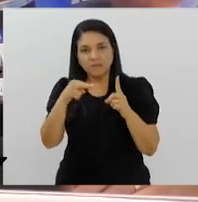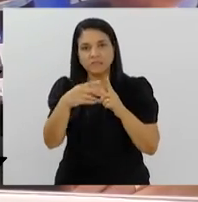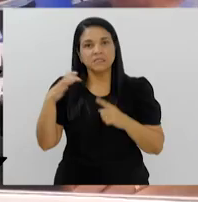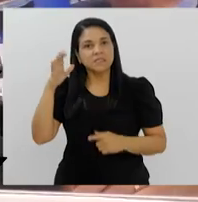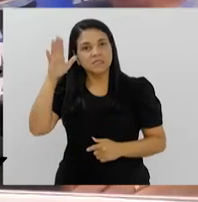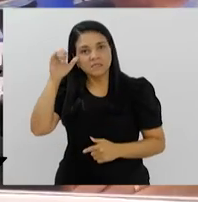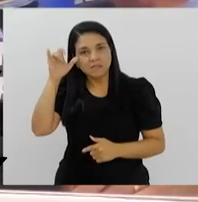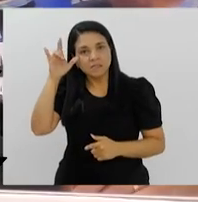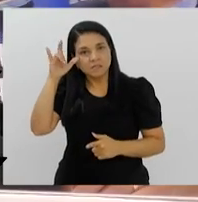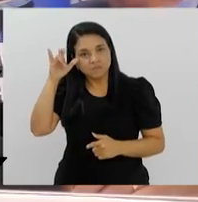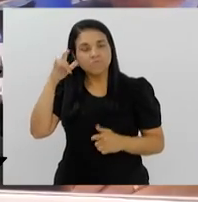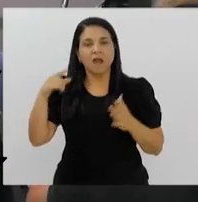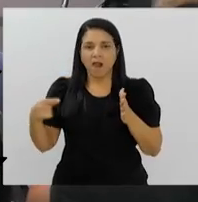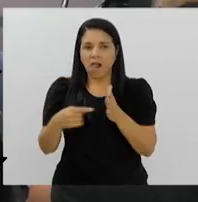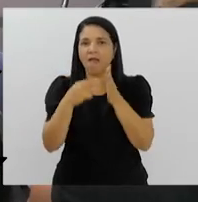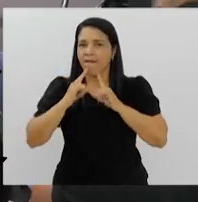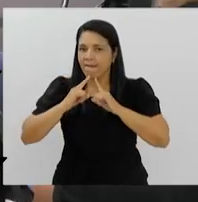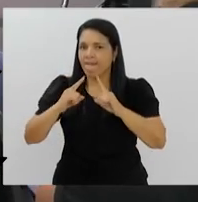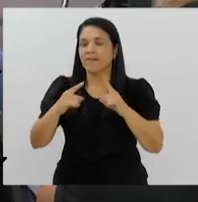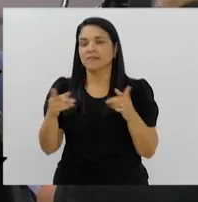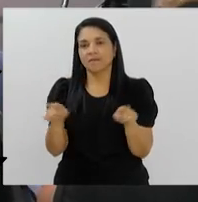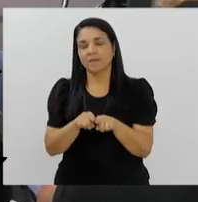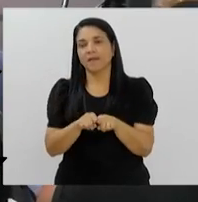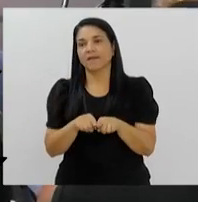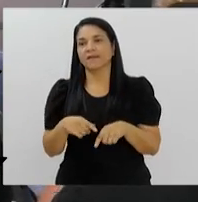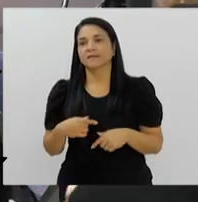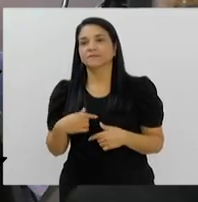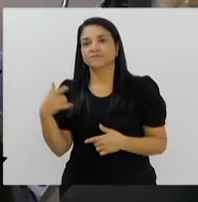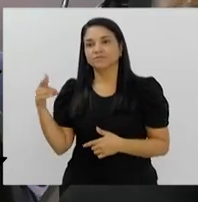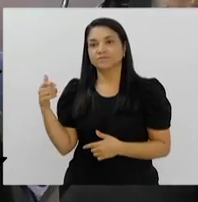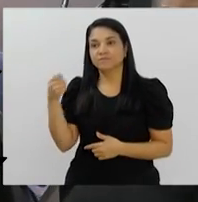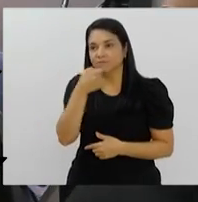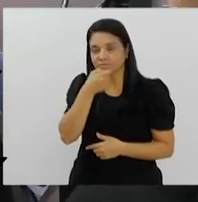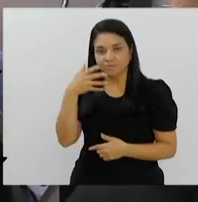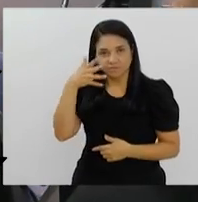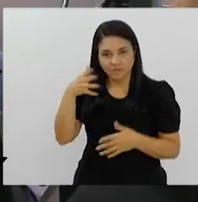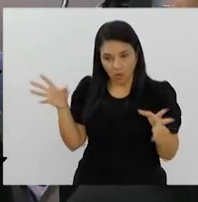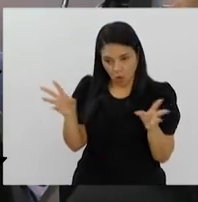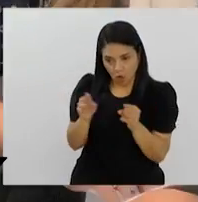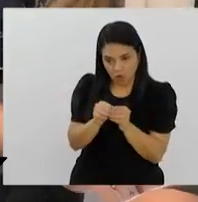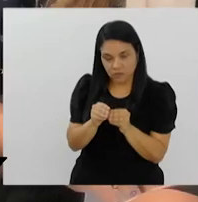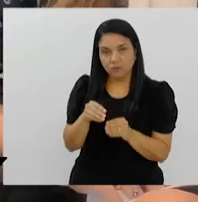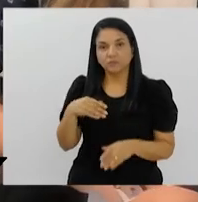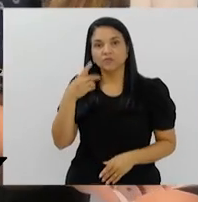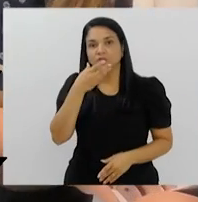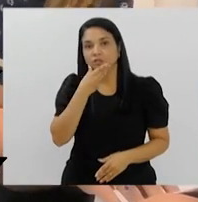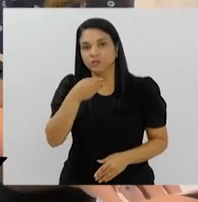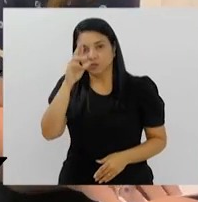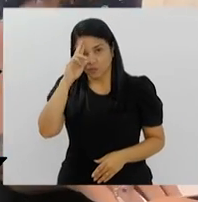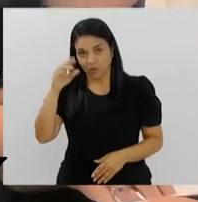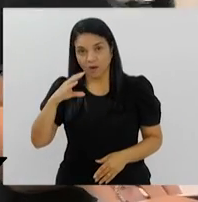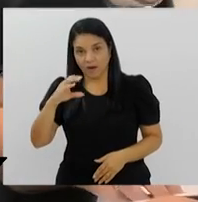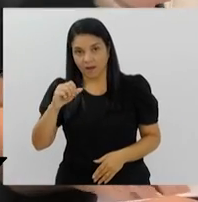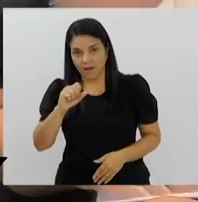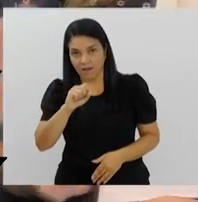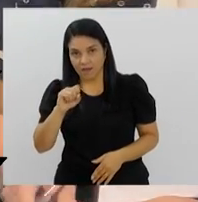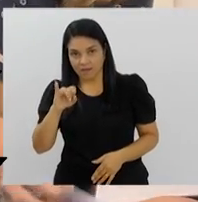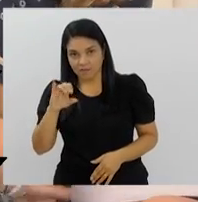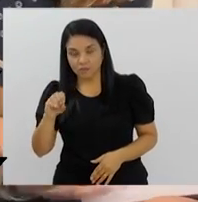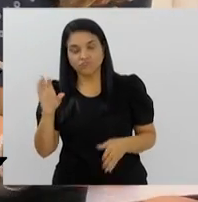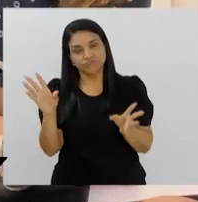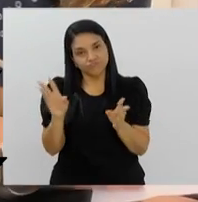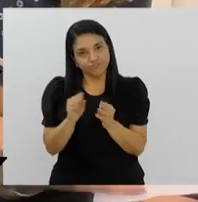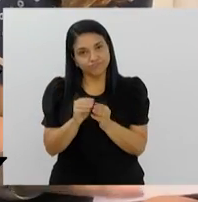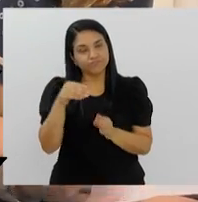botar o dedo na ferida Obrigado Deputado eu vou passar novamente só paraa conclusão do do sor Cássio eh que quer concluir a